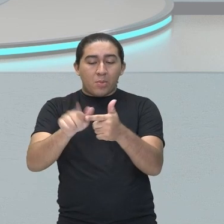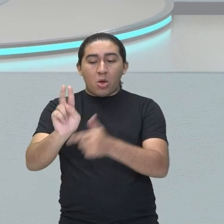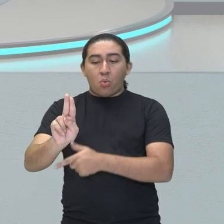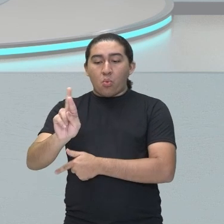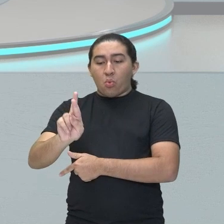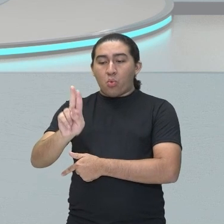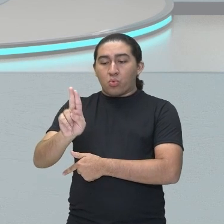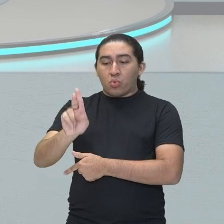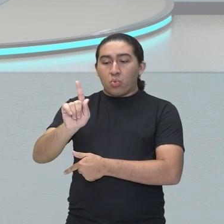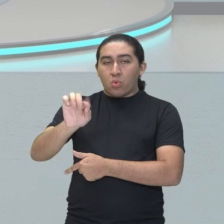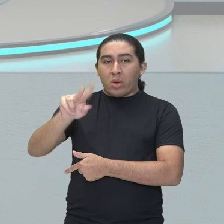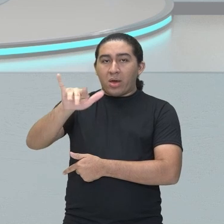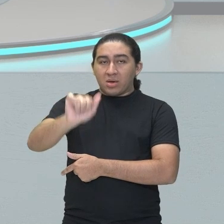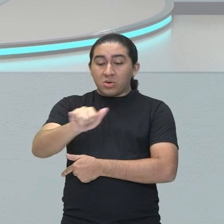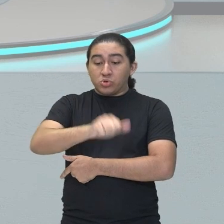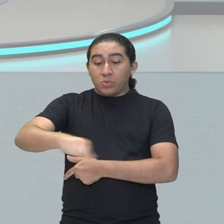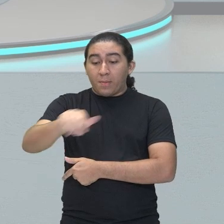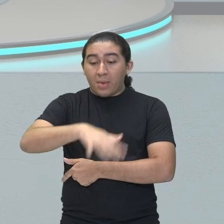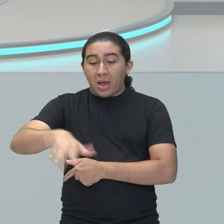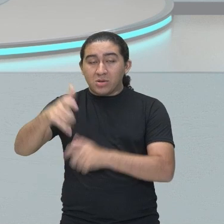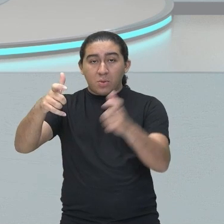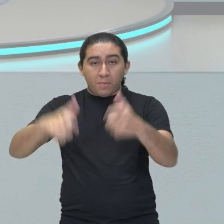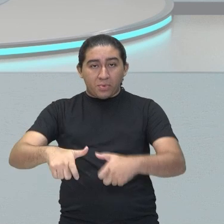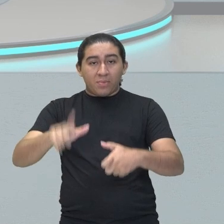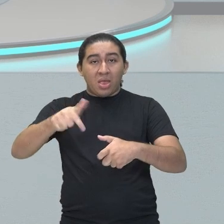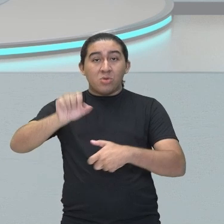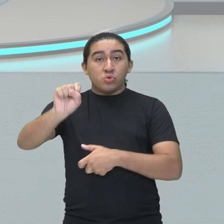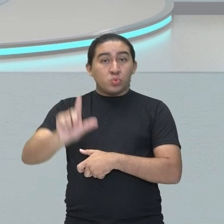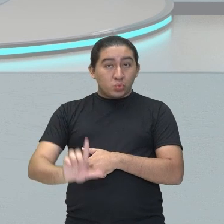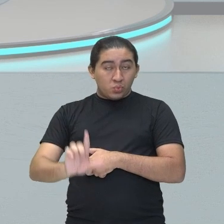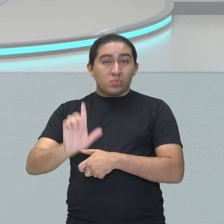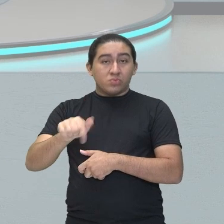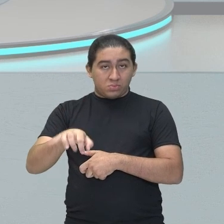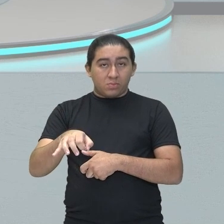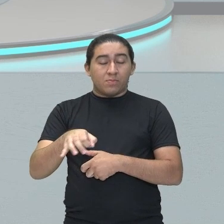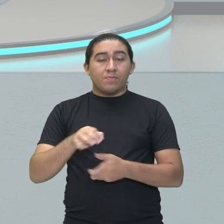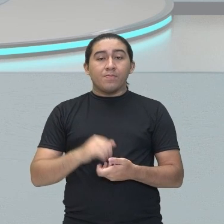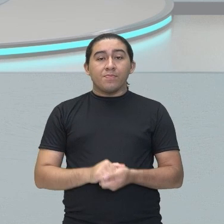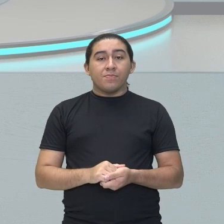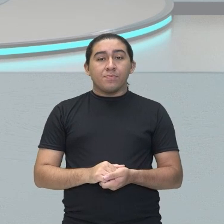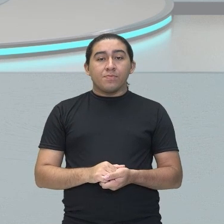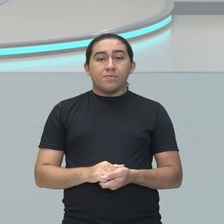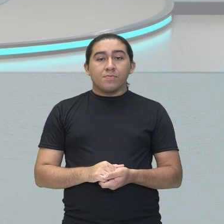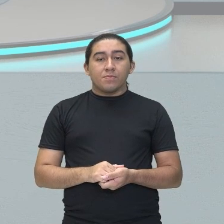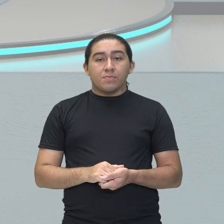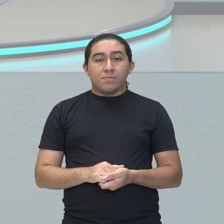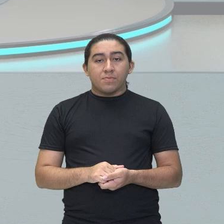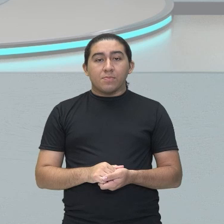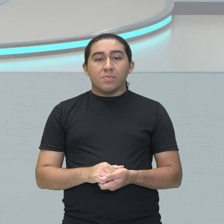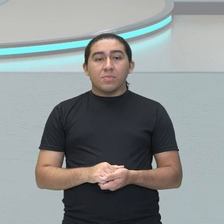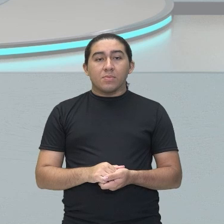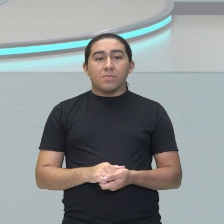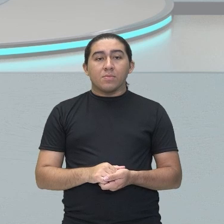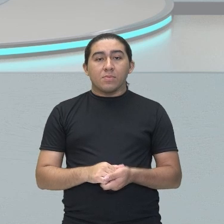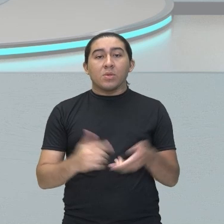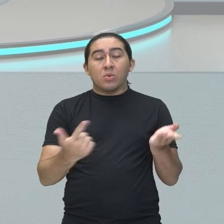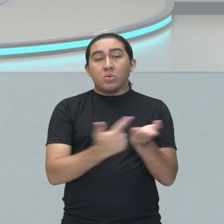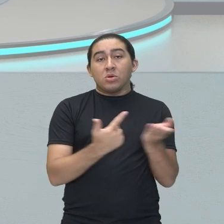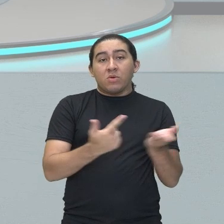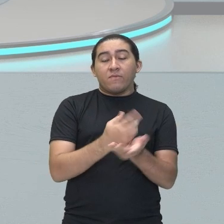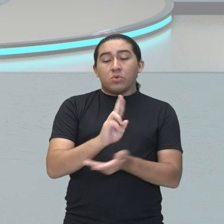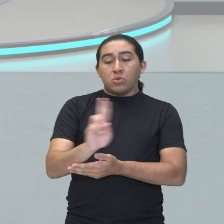chama-se Uruguai, que é no sul, né? No Rio Grande do Sul, Uruguai. E a obra é